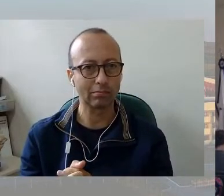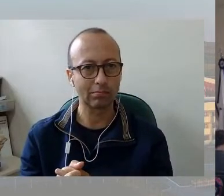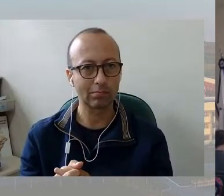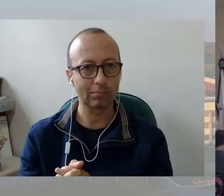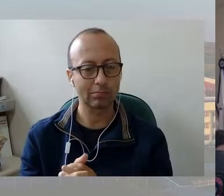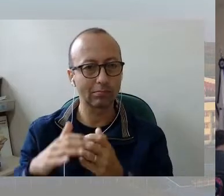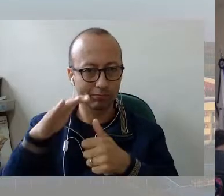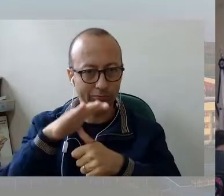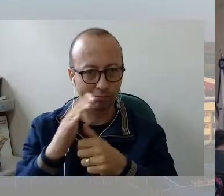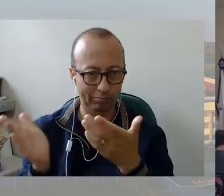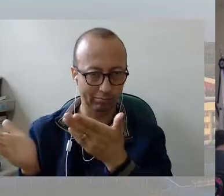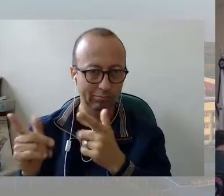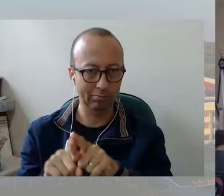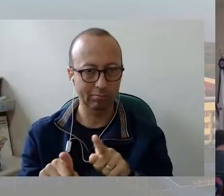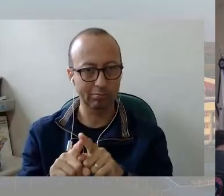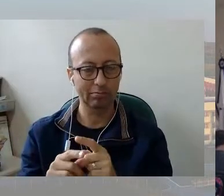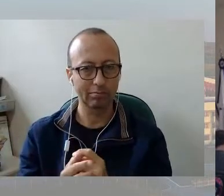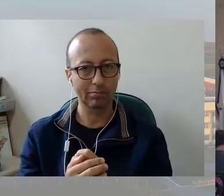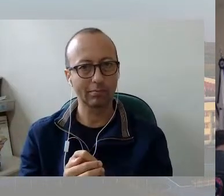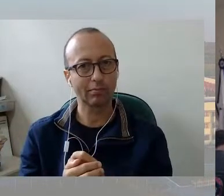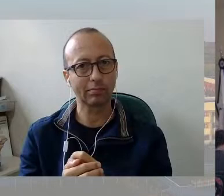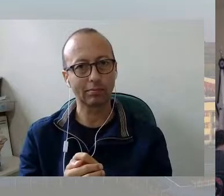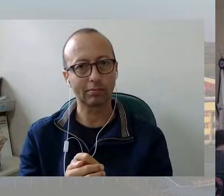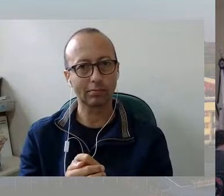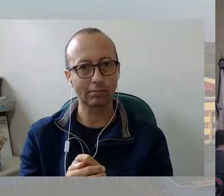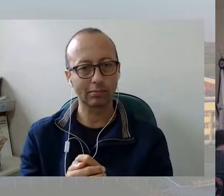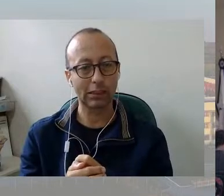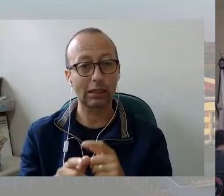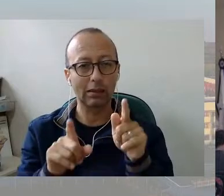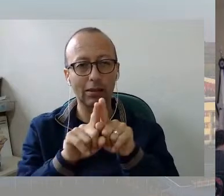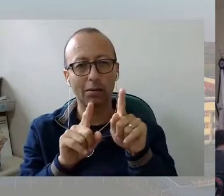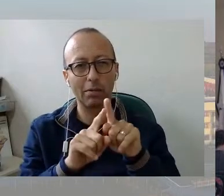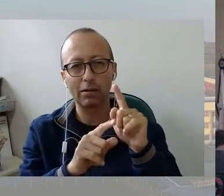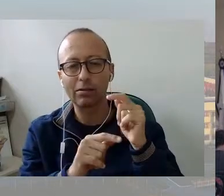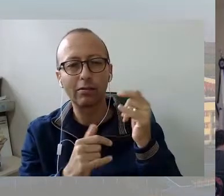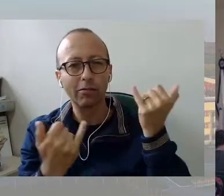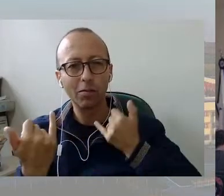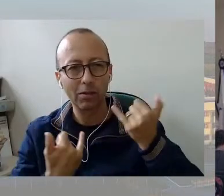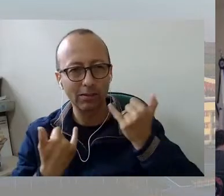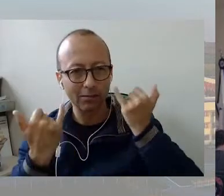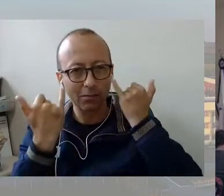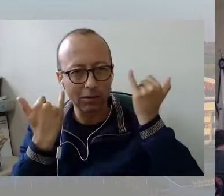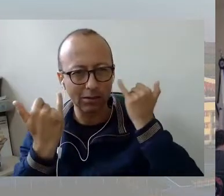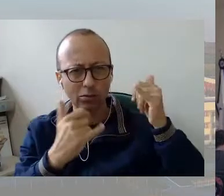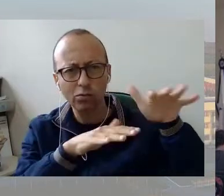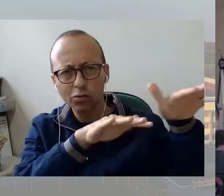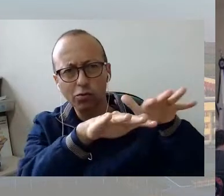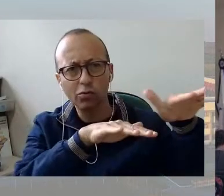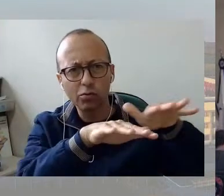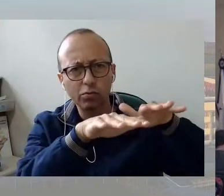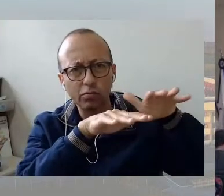e acompanhando alguns movimentos na universidade, eu não poderia deixar de manifestar.